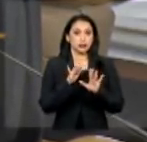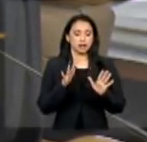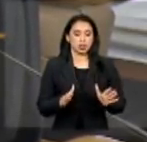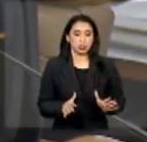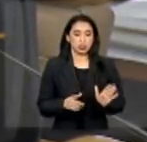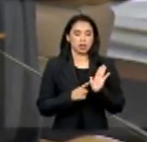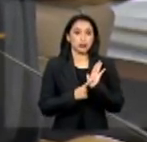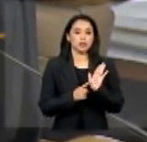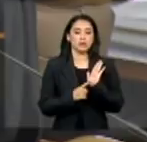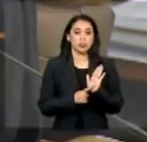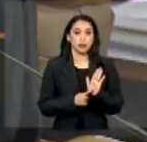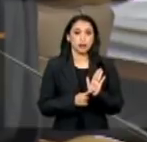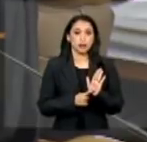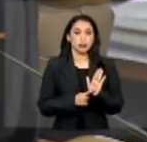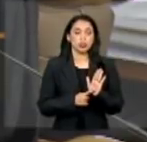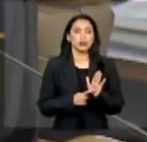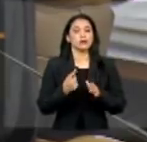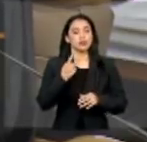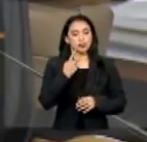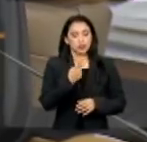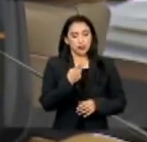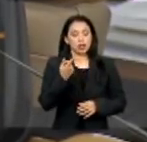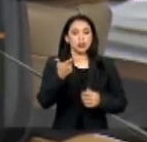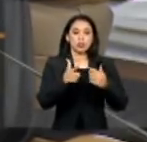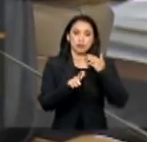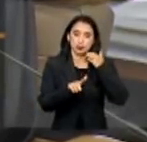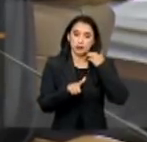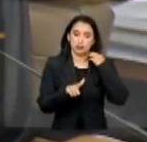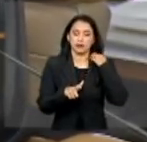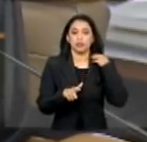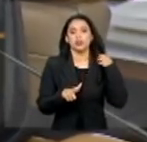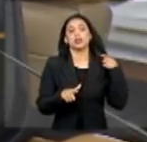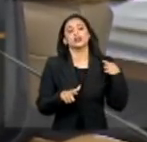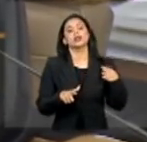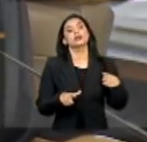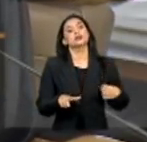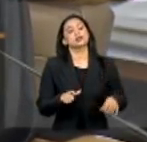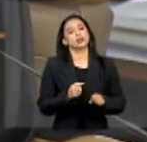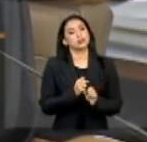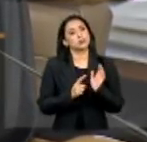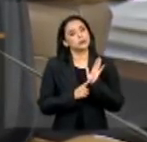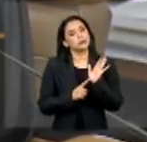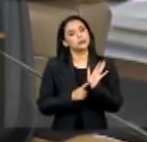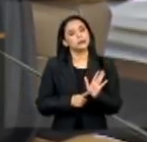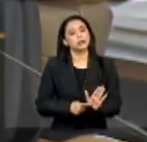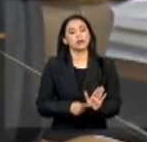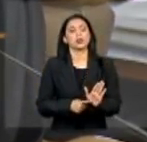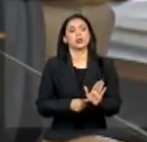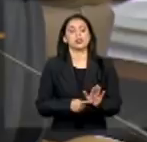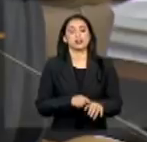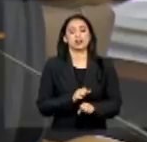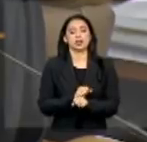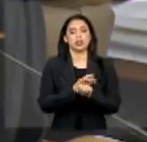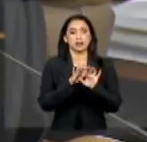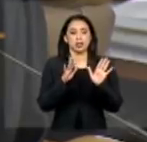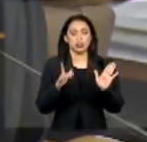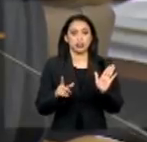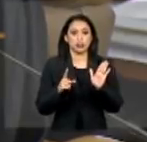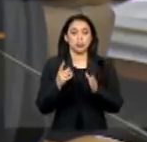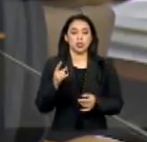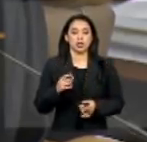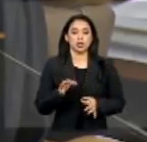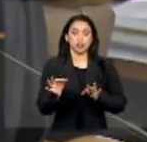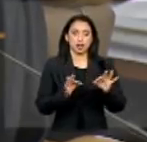e me permite ser pleonástico que assegure expressa explicitamente a postulada ordem